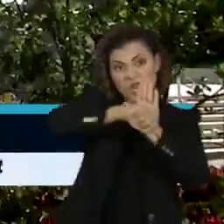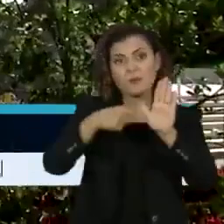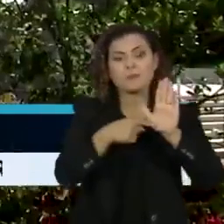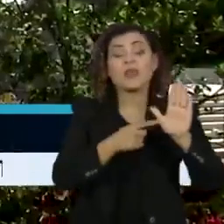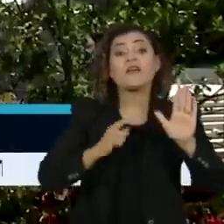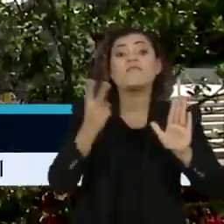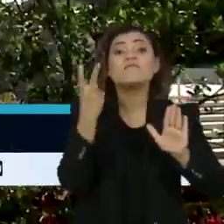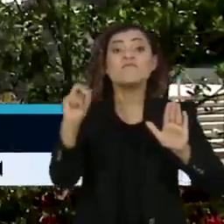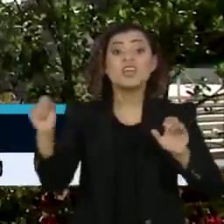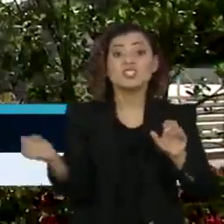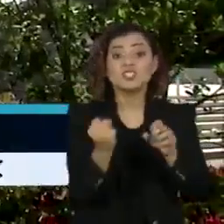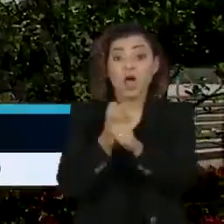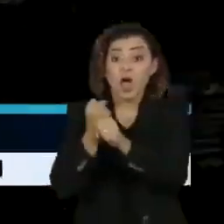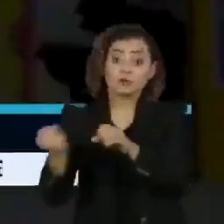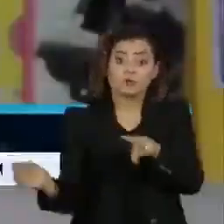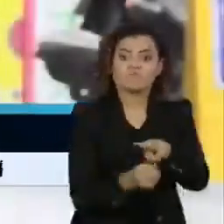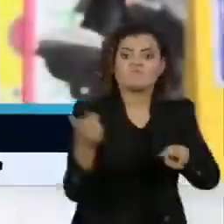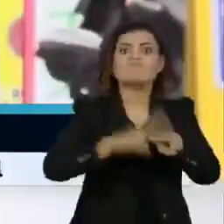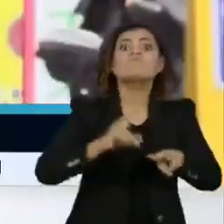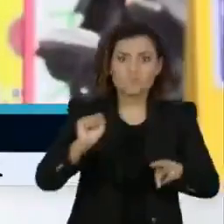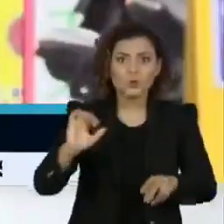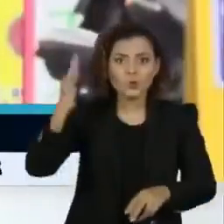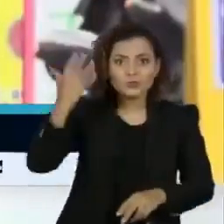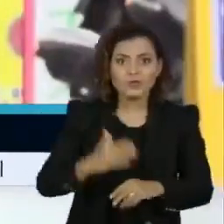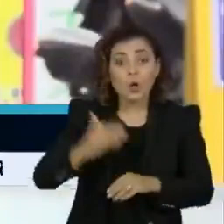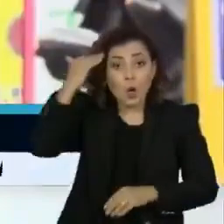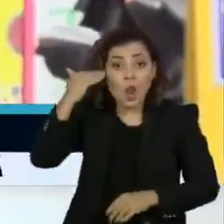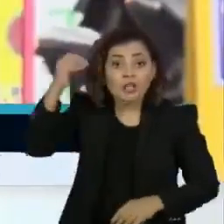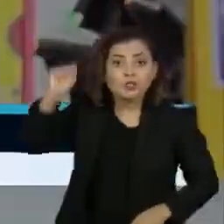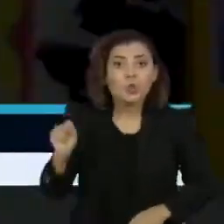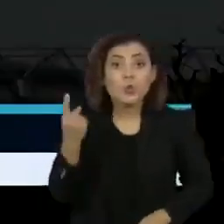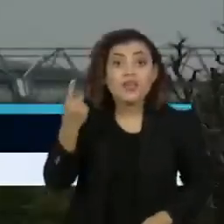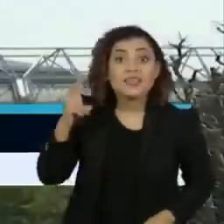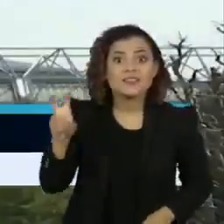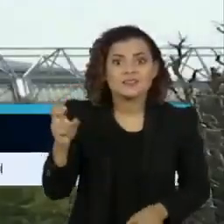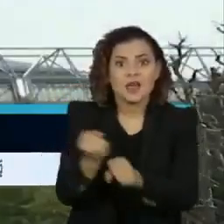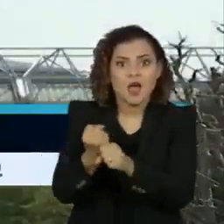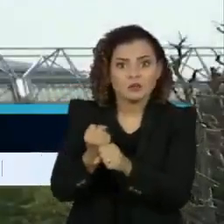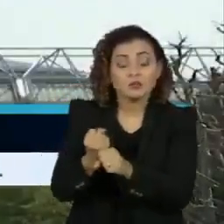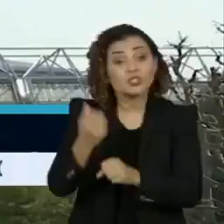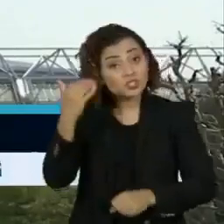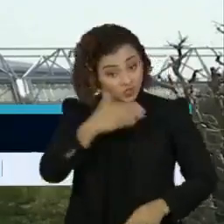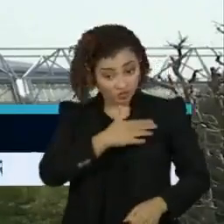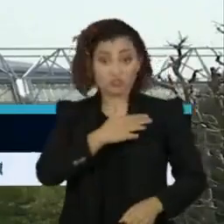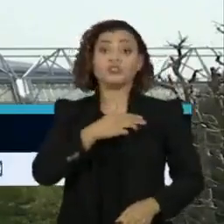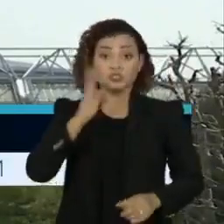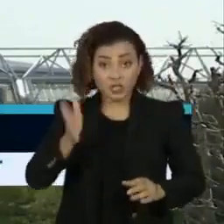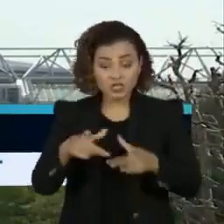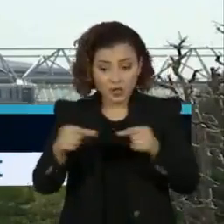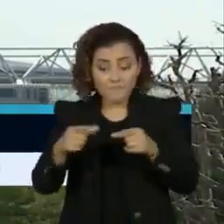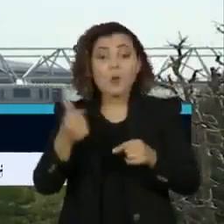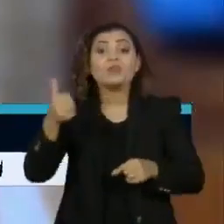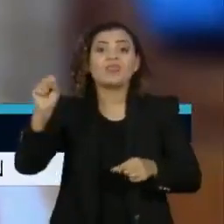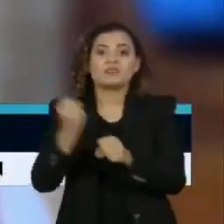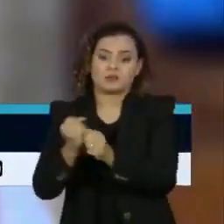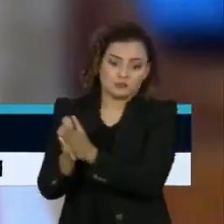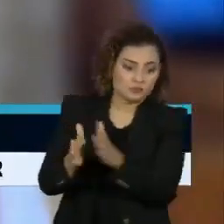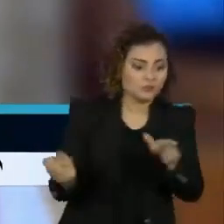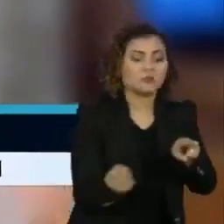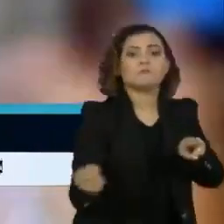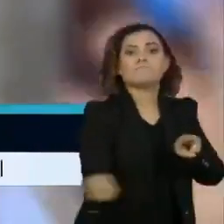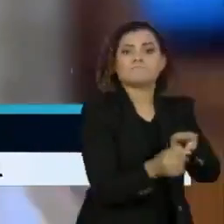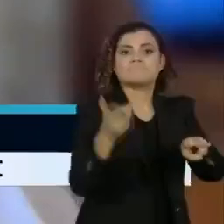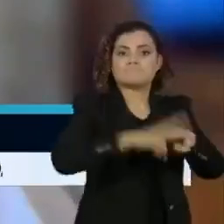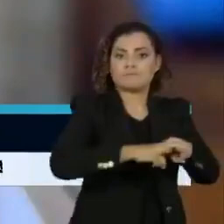até 20 anos de cadeia. Na Coreia do Sul, chega a 15 e no Japão, até 10 anos. Hoje